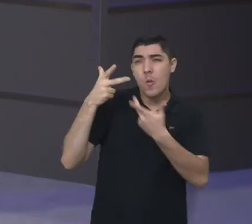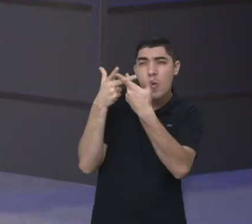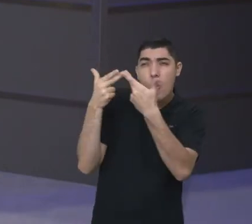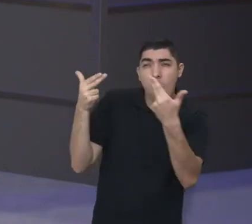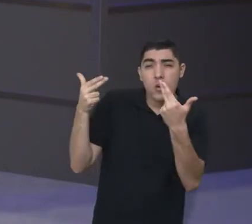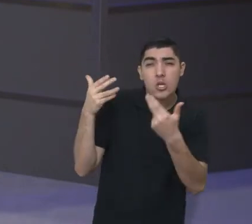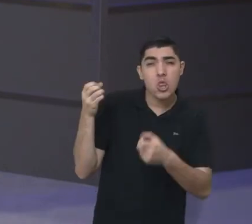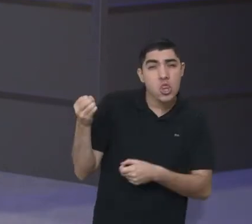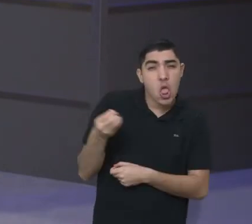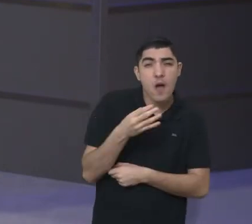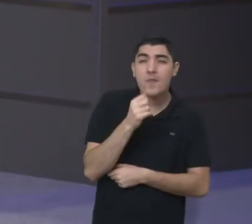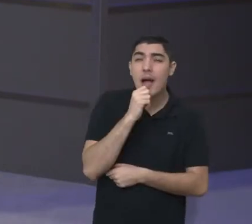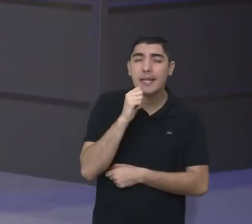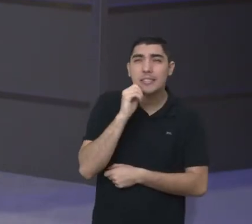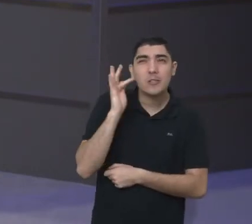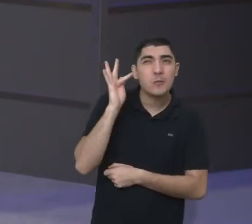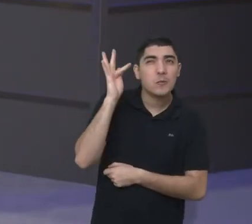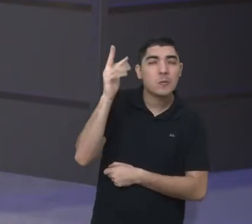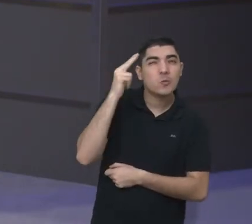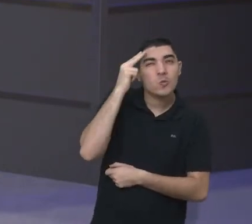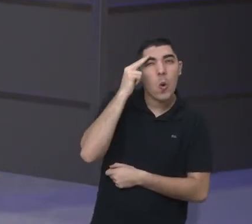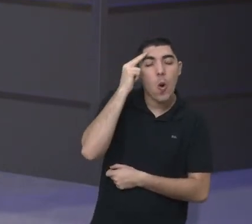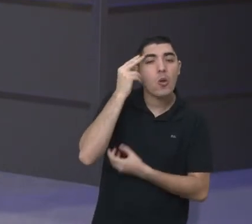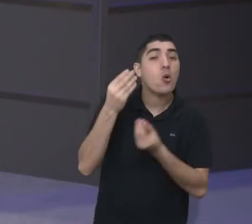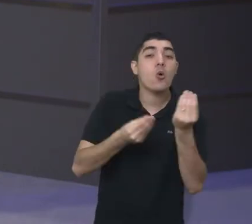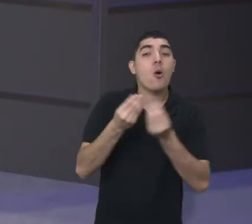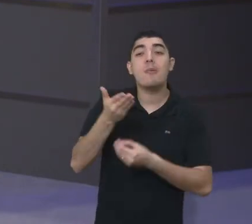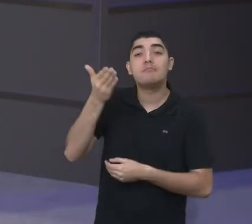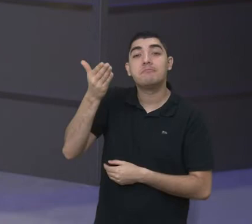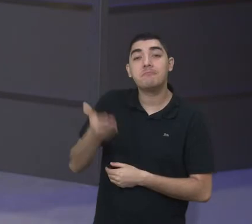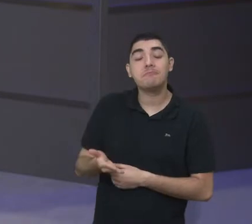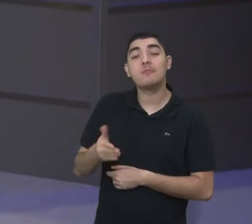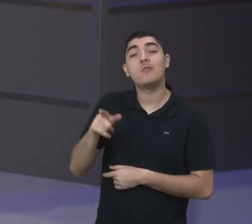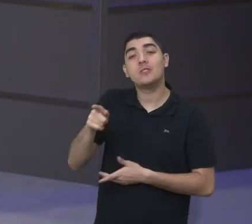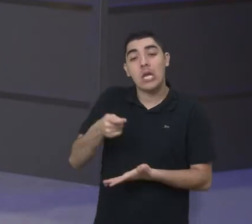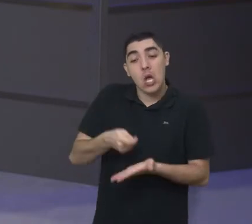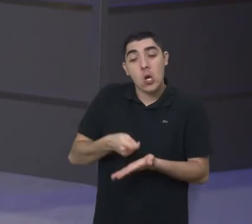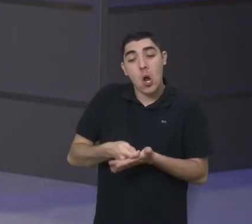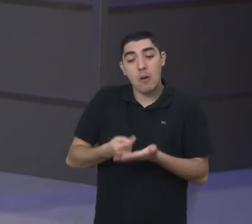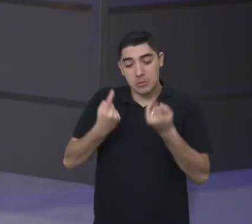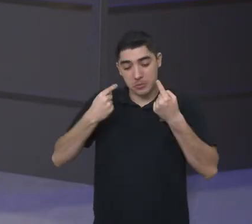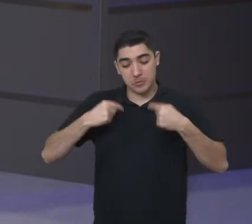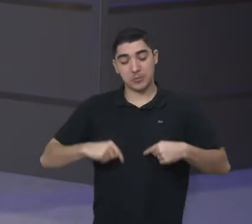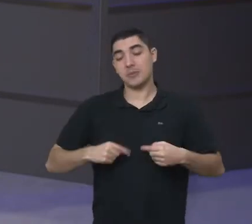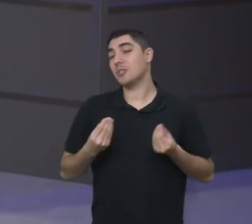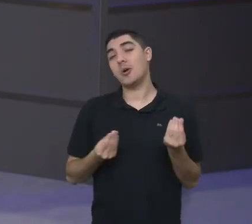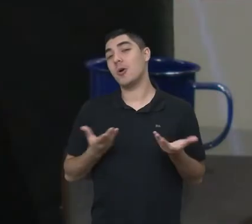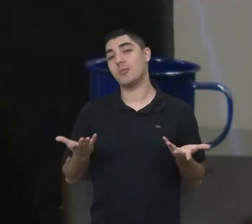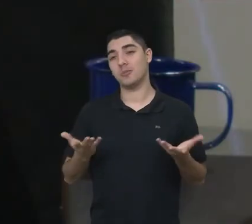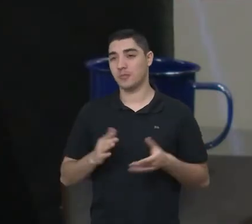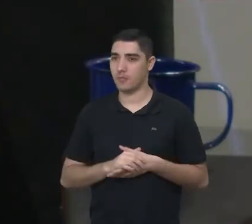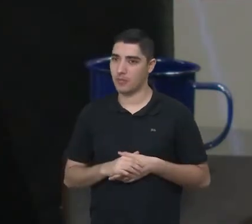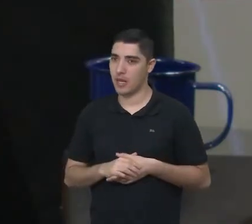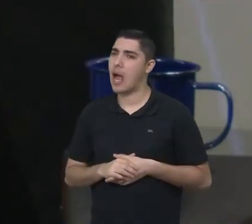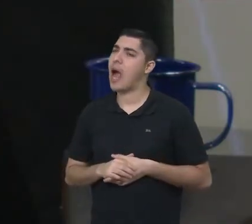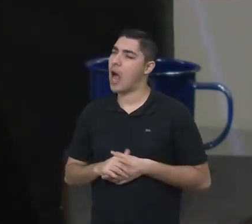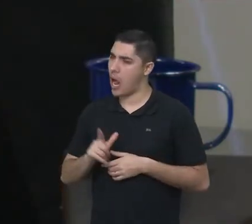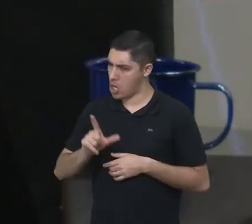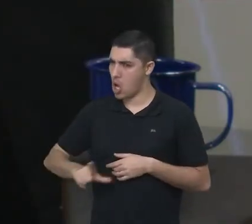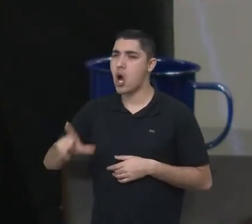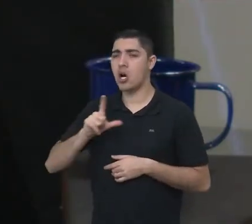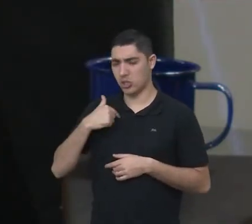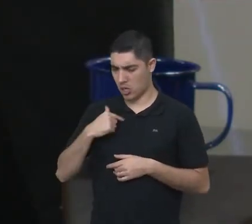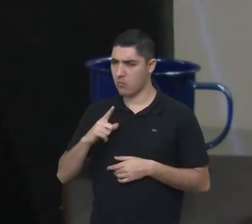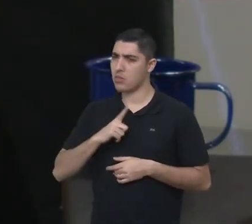almejar novas alturas, como é que tá, como a Fernanda se cobra, como ela tá se sentindo hoje? Sem dúvida. Eu tenho ânsia